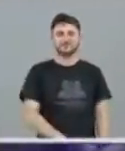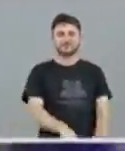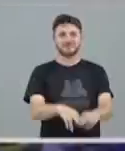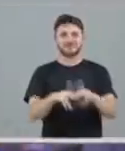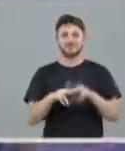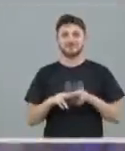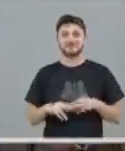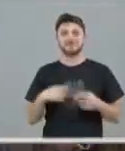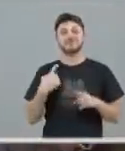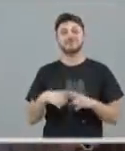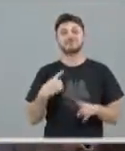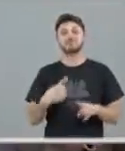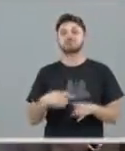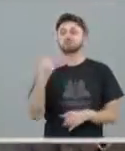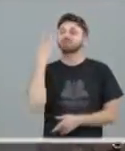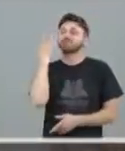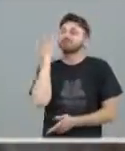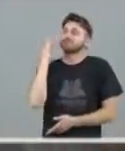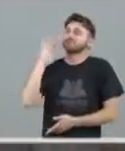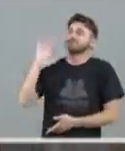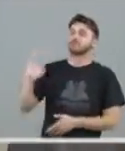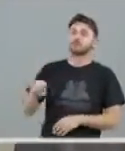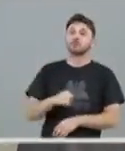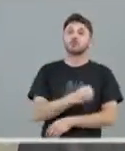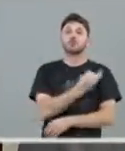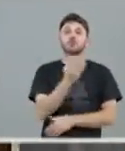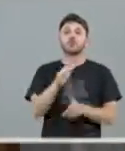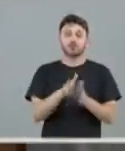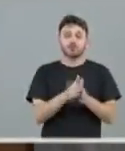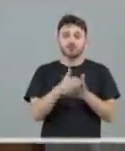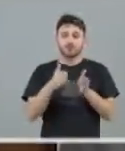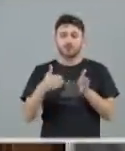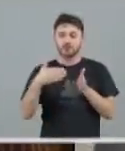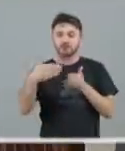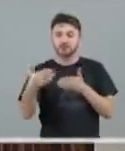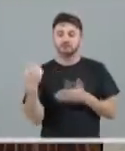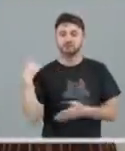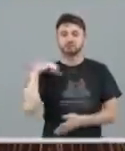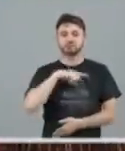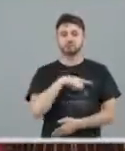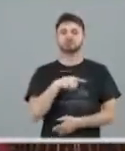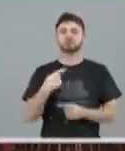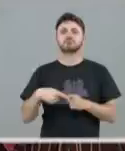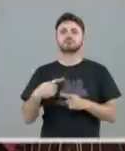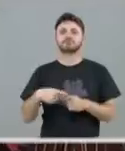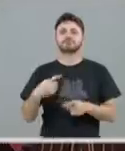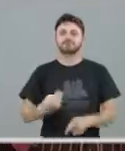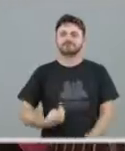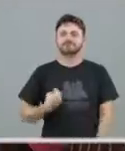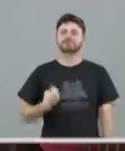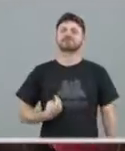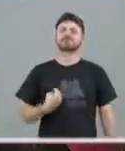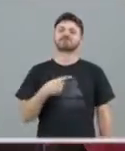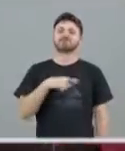Pois não sabemos quanto tempo temos pra respirar.